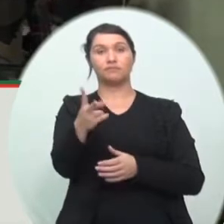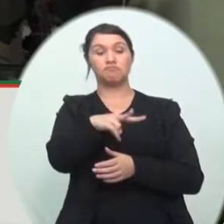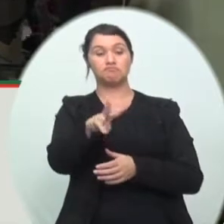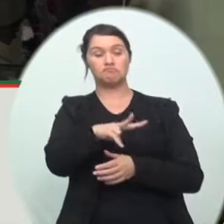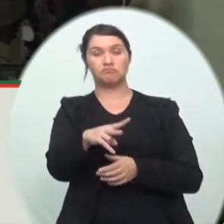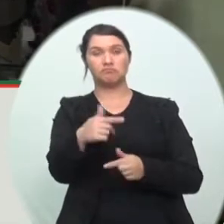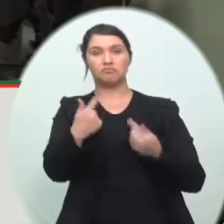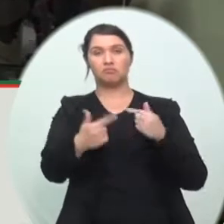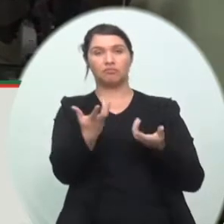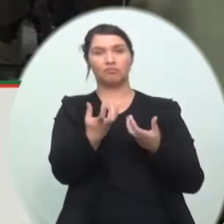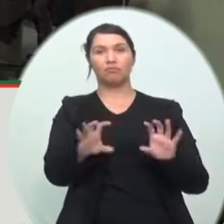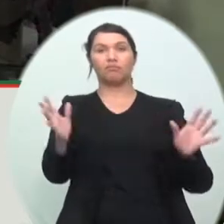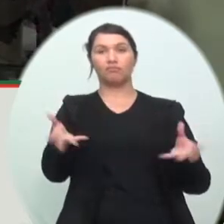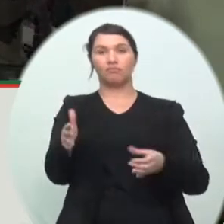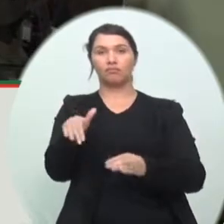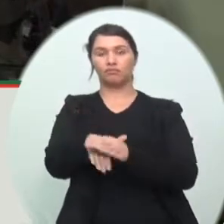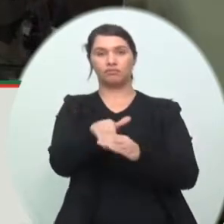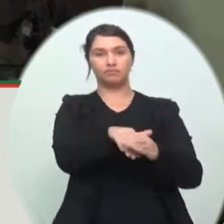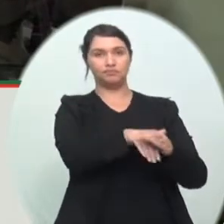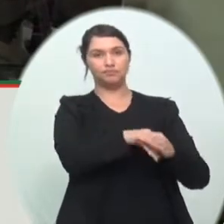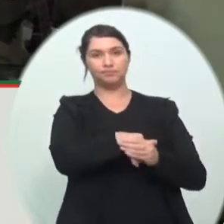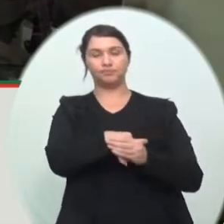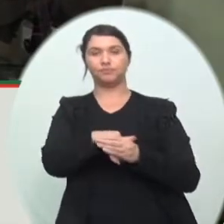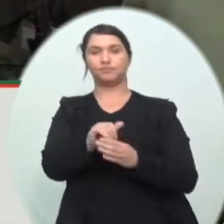queira discutir, está em votação.